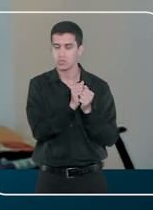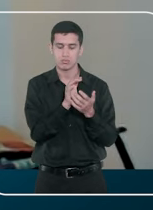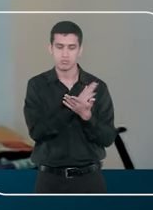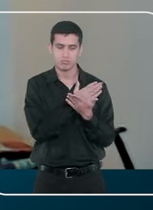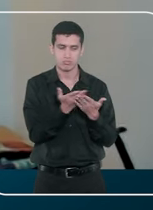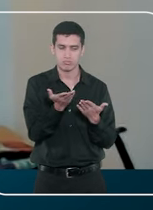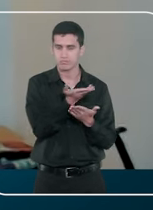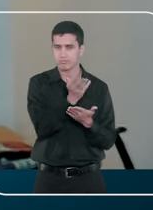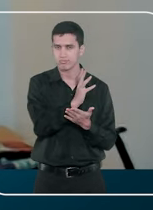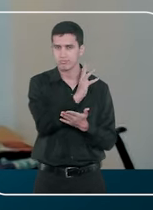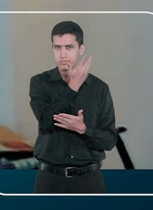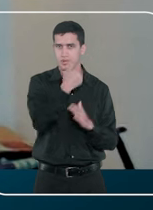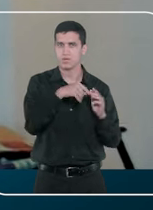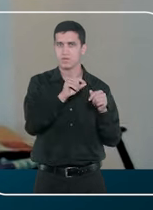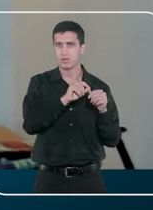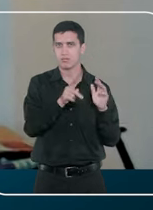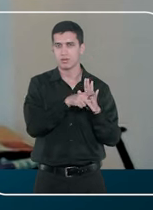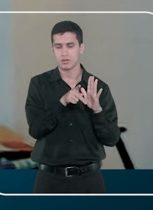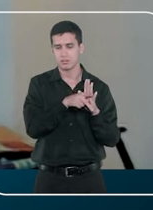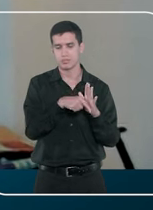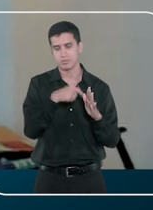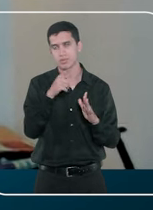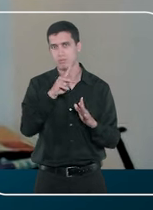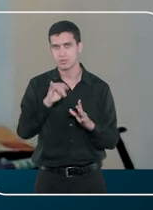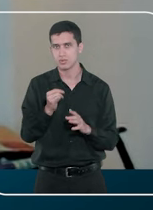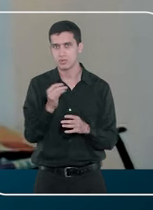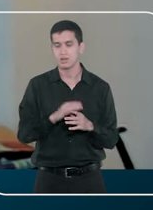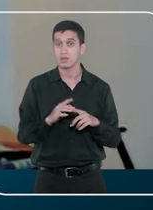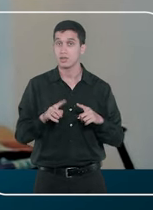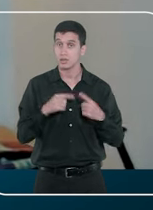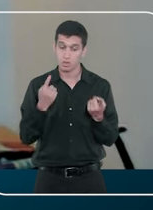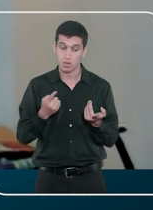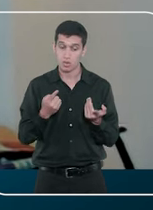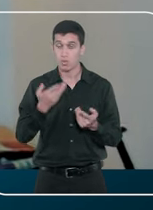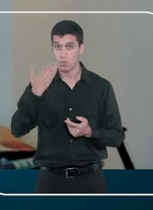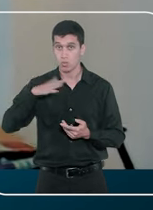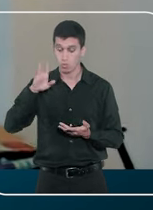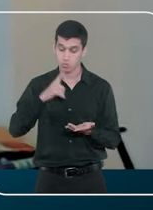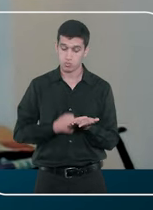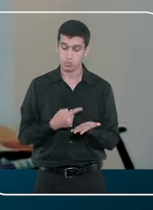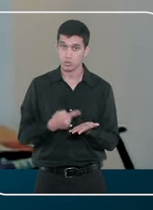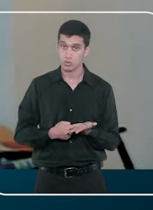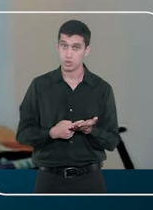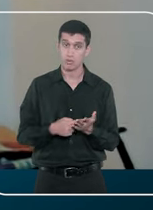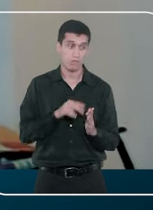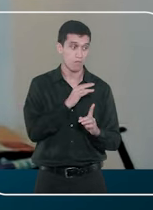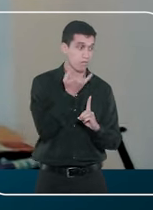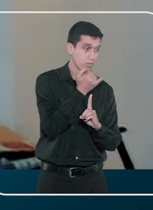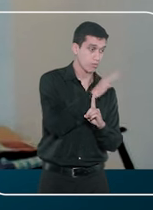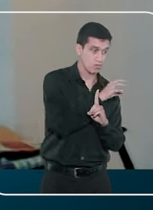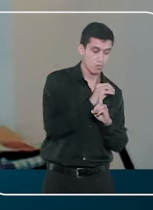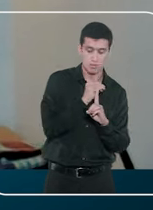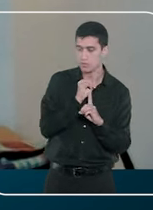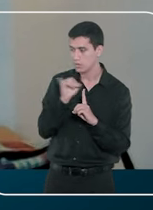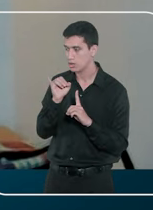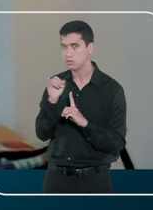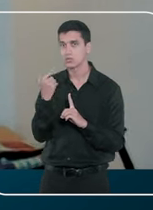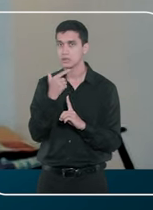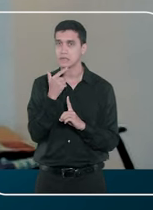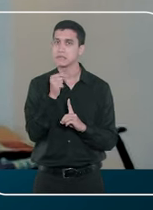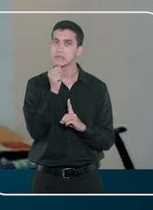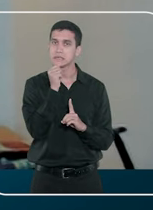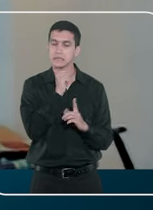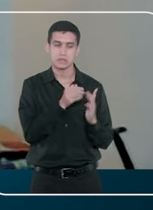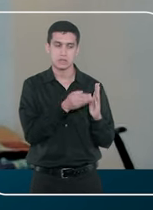ações praticadas pela pessoa jurídica. Então, o acordo de leniência, por exemplo, não exime a pessoa jurídica da obrigação de